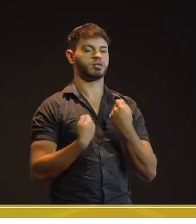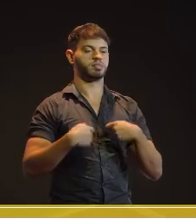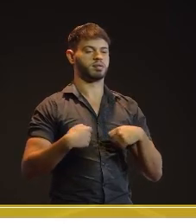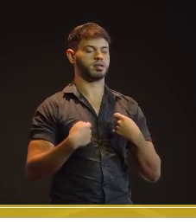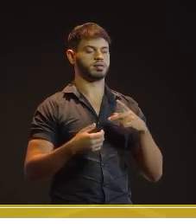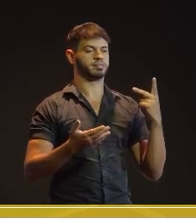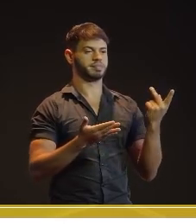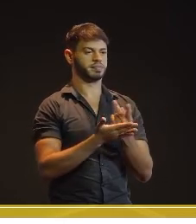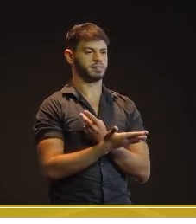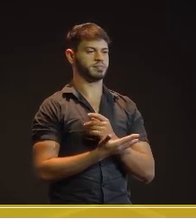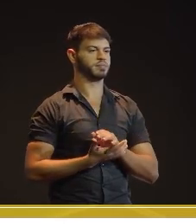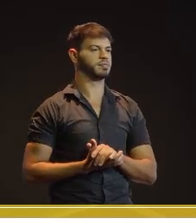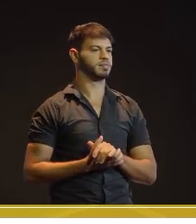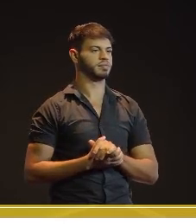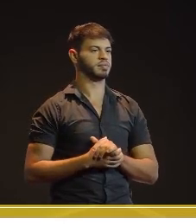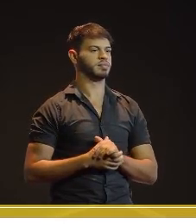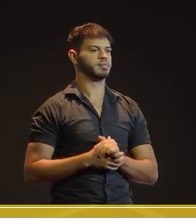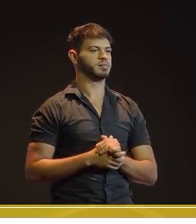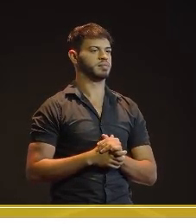MC4 errado.